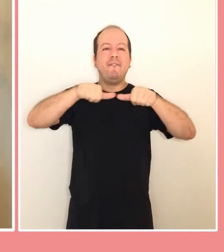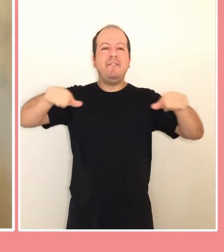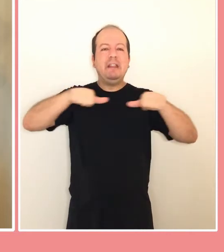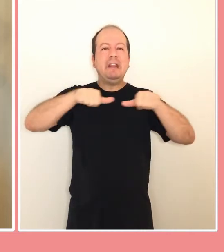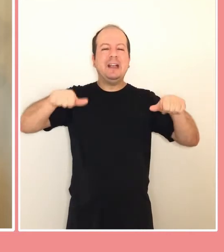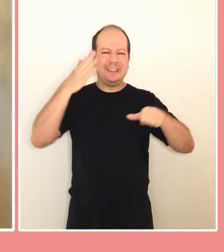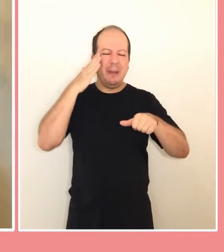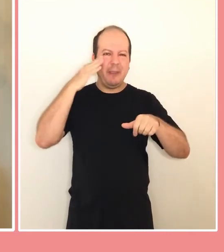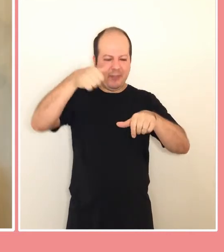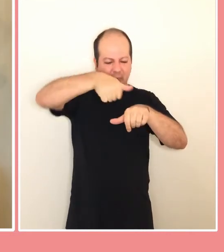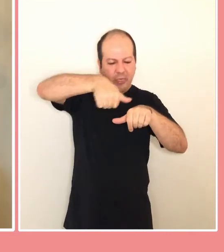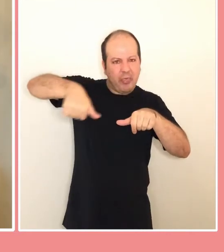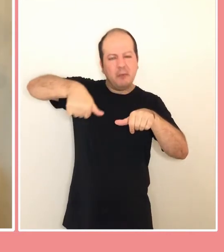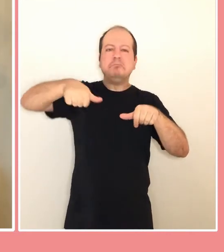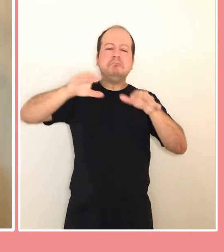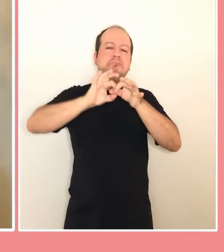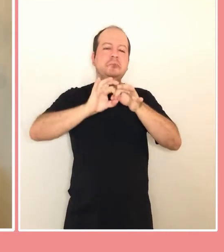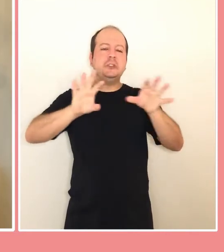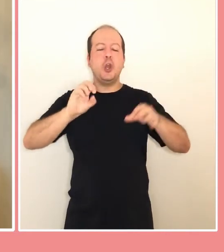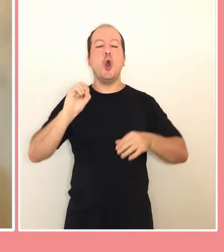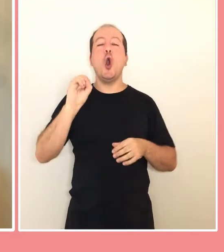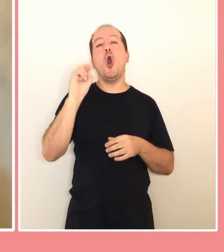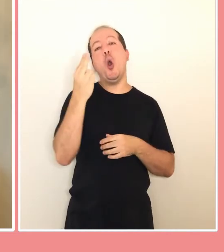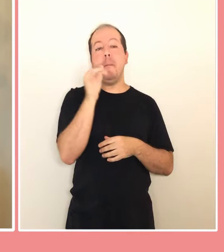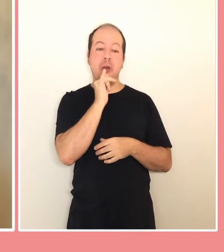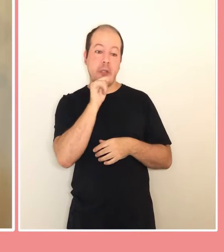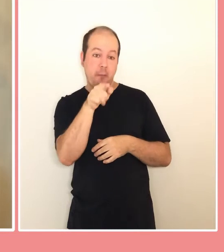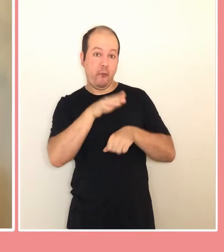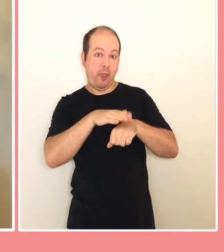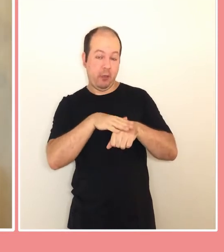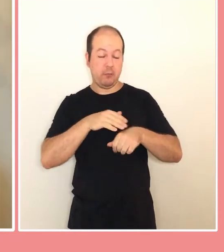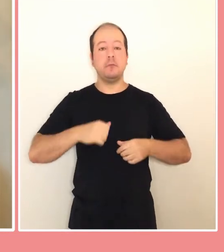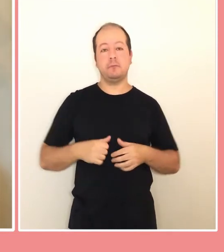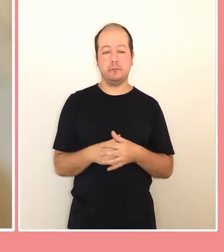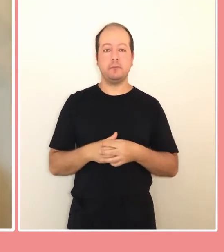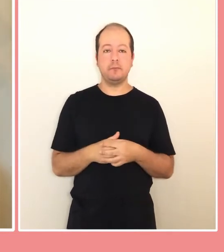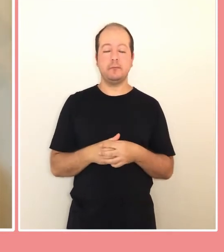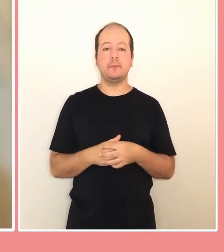geral, né? Ou essa aqui, por exemplo, eu utilizei